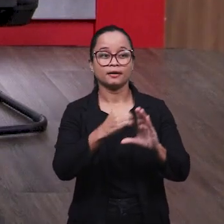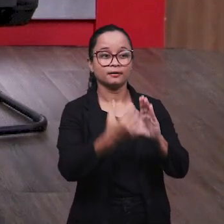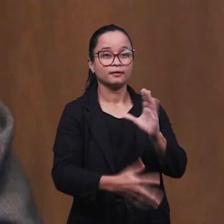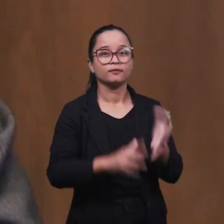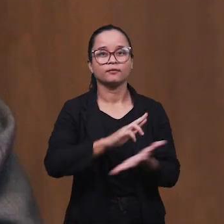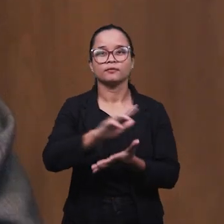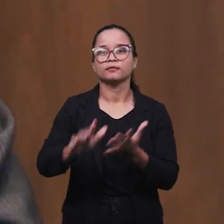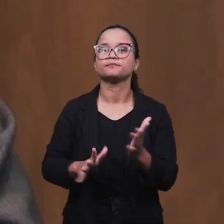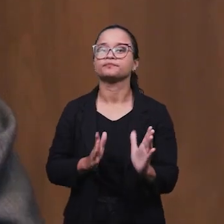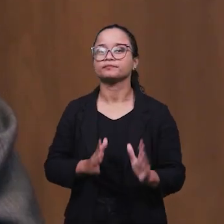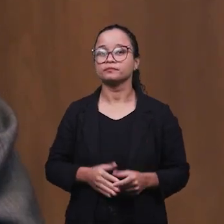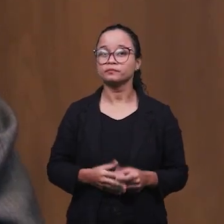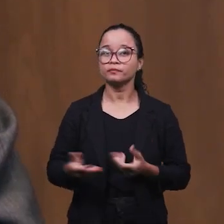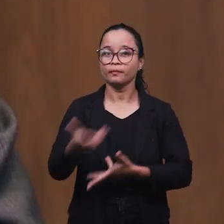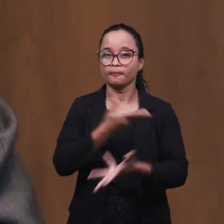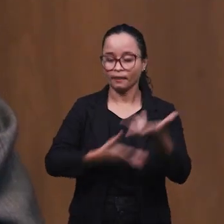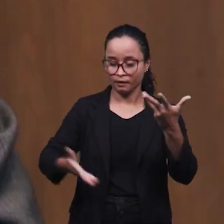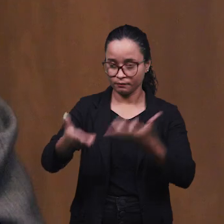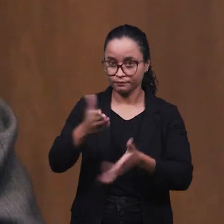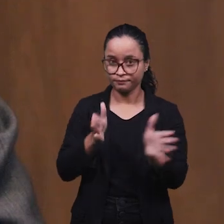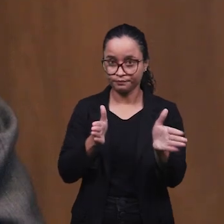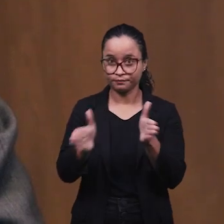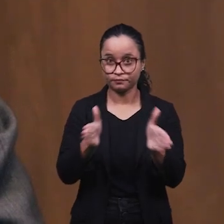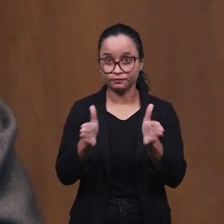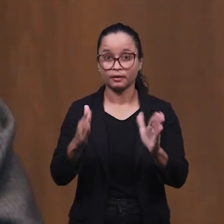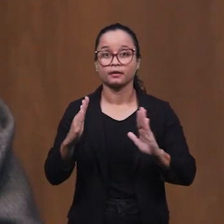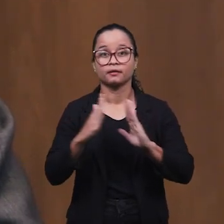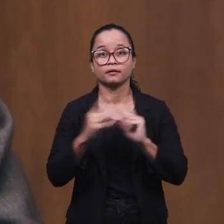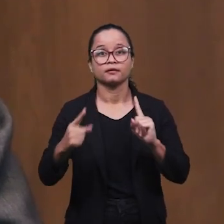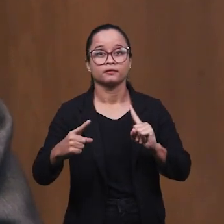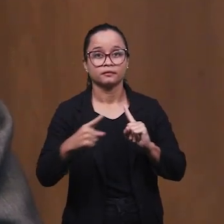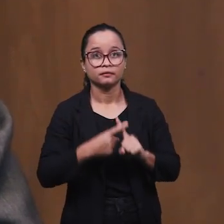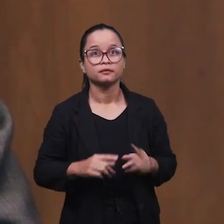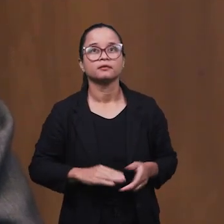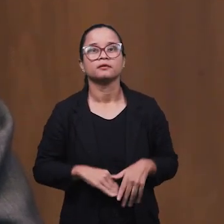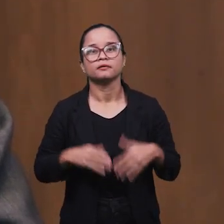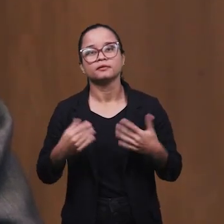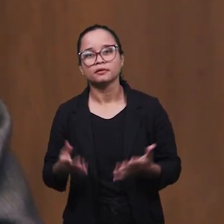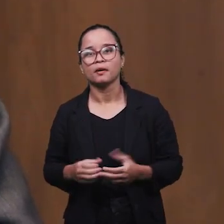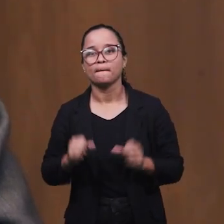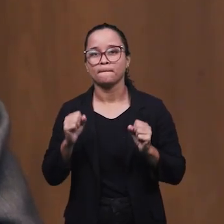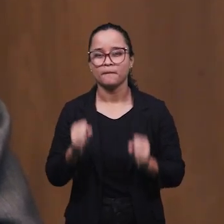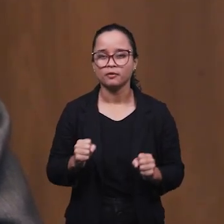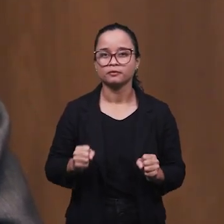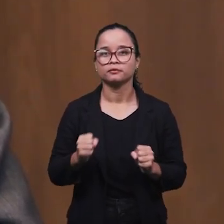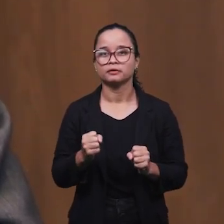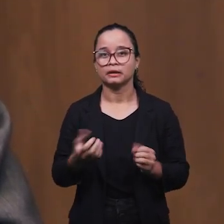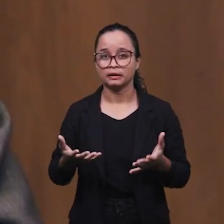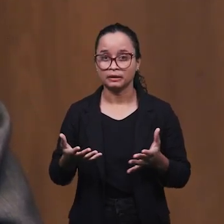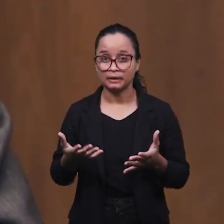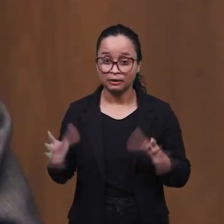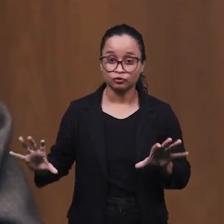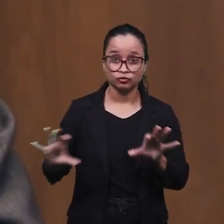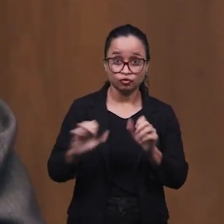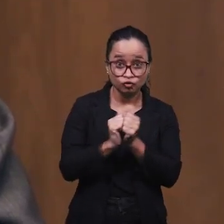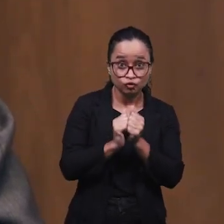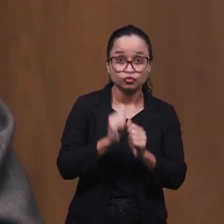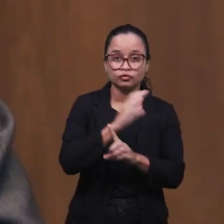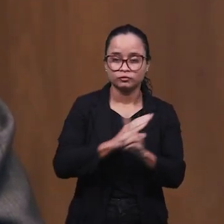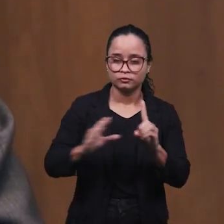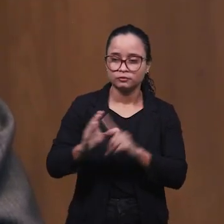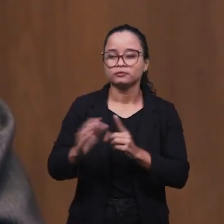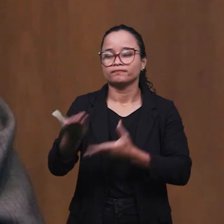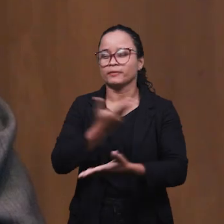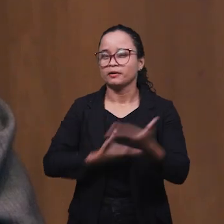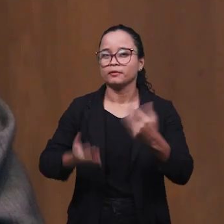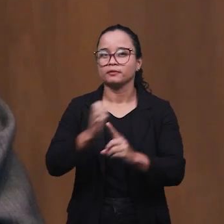a participação das pessoas com acessibilidade nas igrejas, sejam elas na questão de integração ao culto, seja na participação da escola